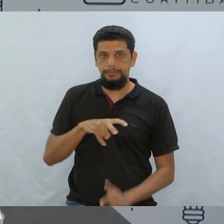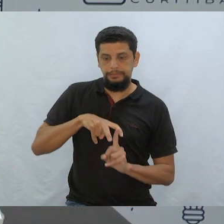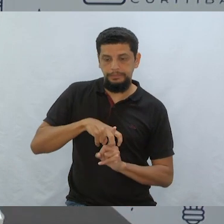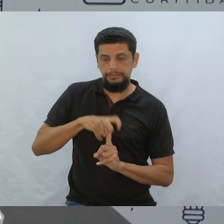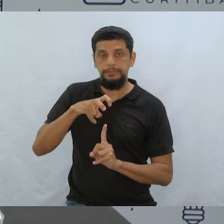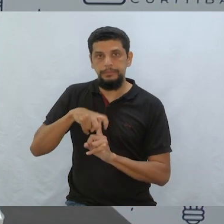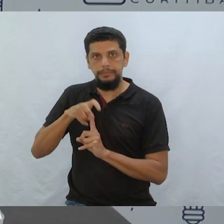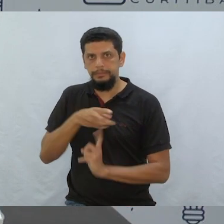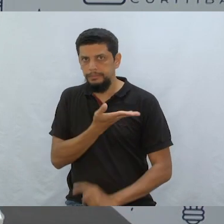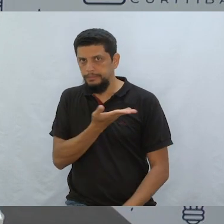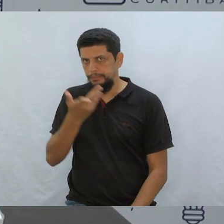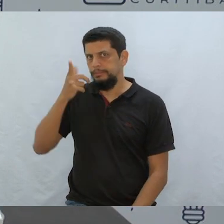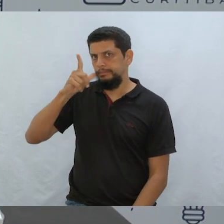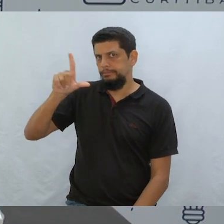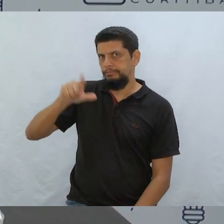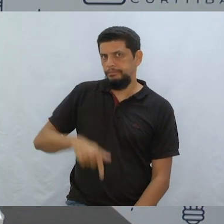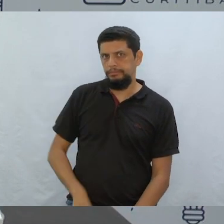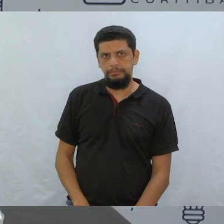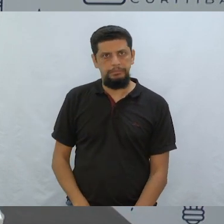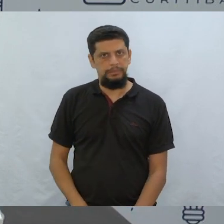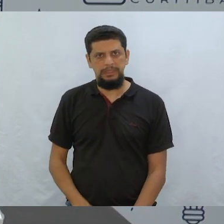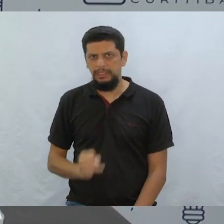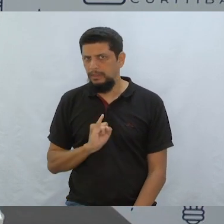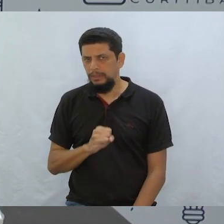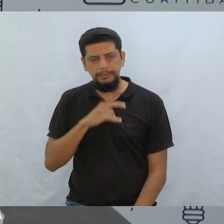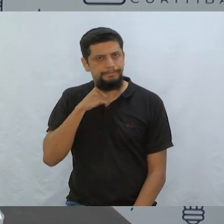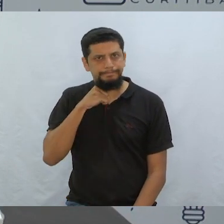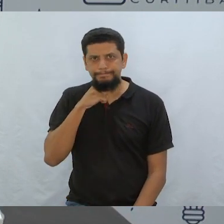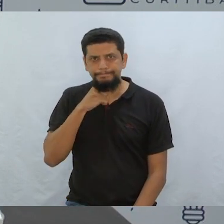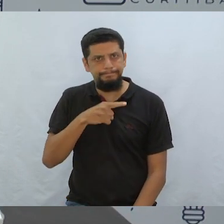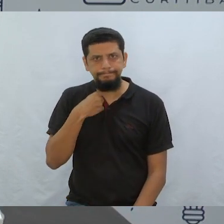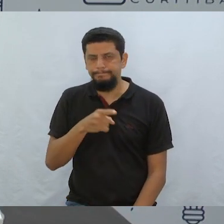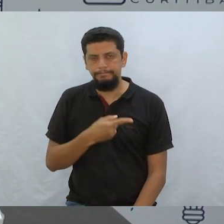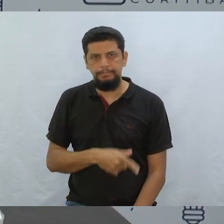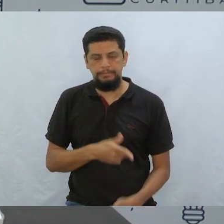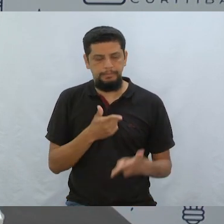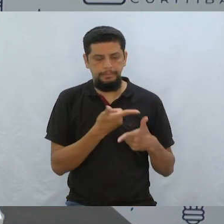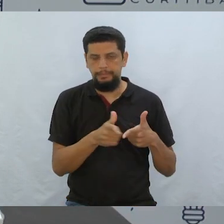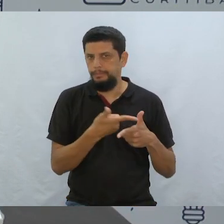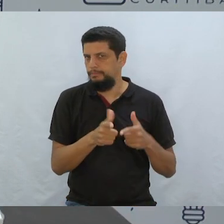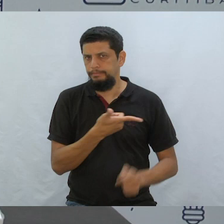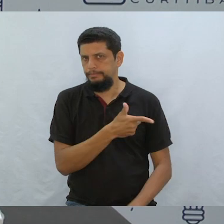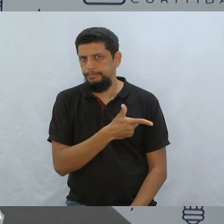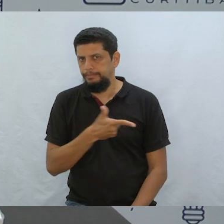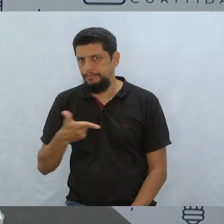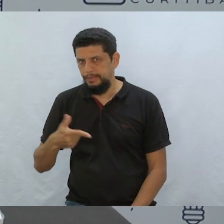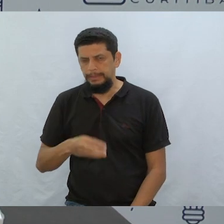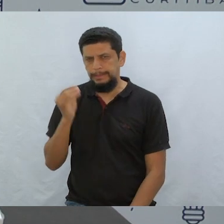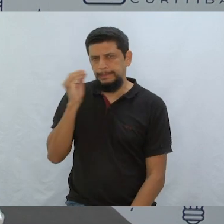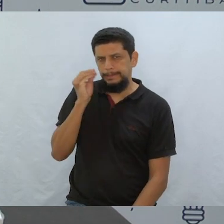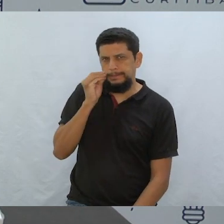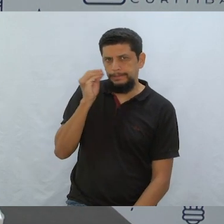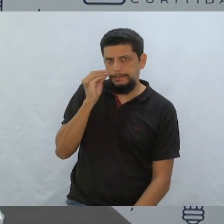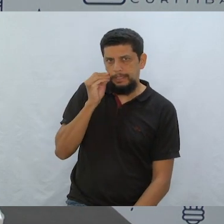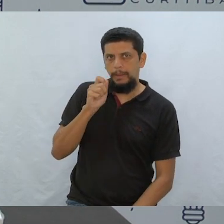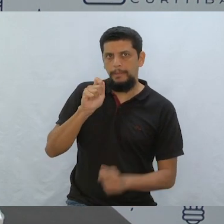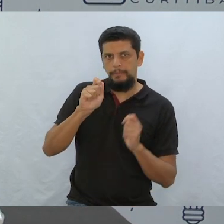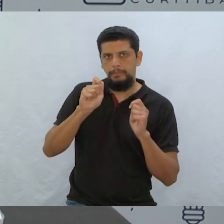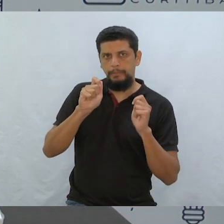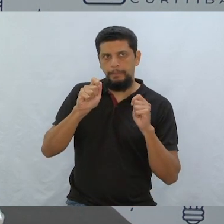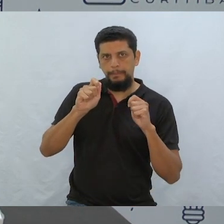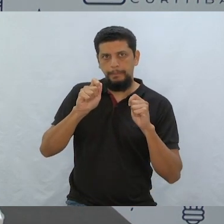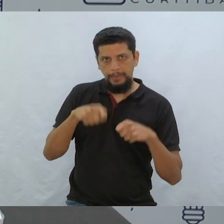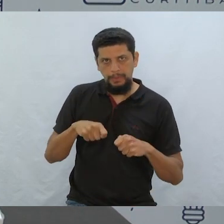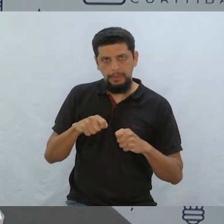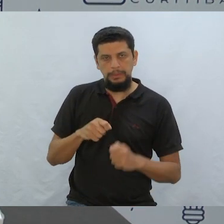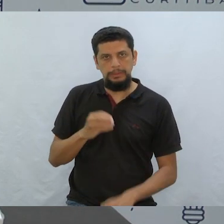Muito bem, você conseguiu? Não tem problema. Se não conseguiu, também vai tentando aí em casa depois, né? E vocês